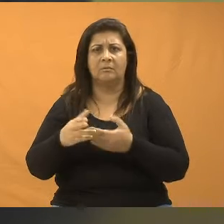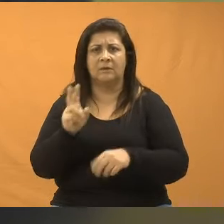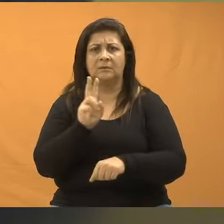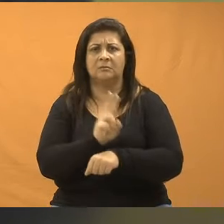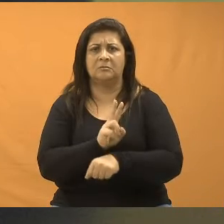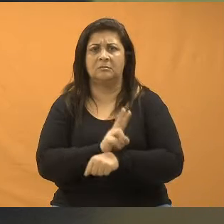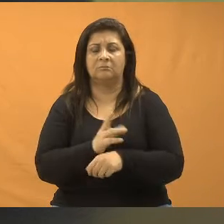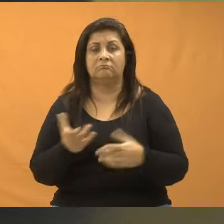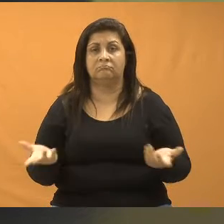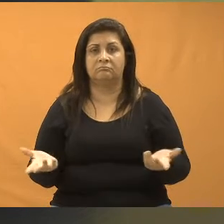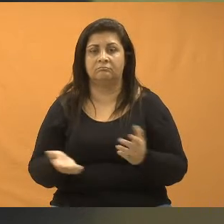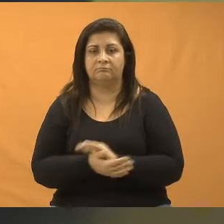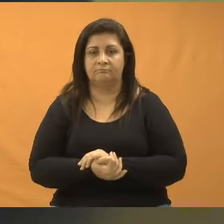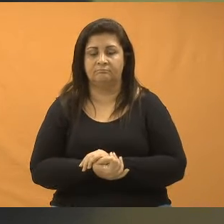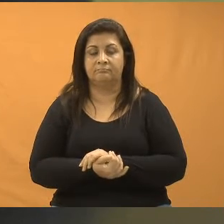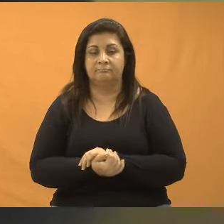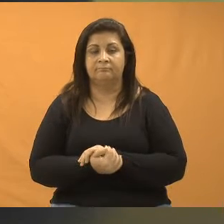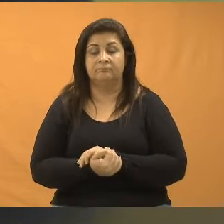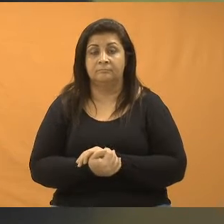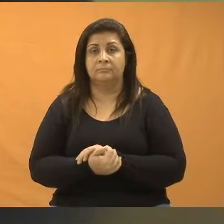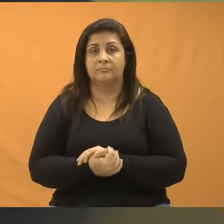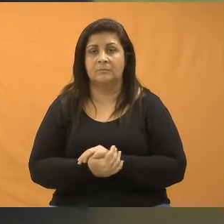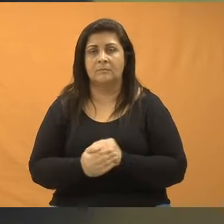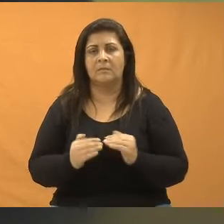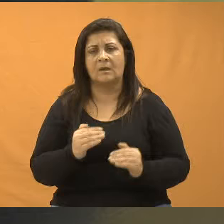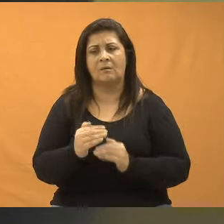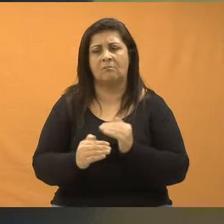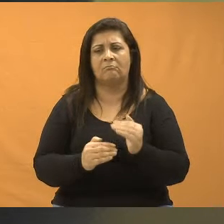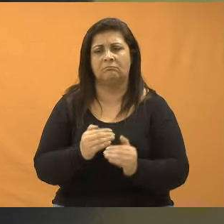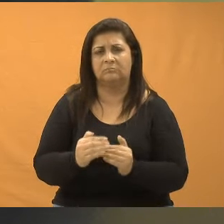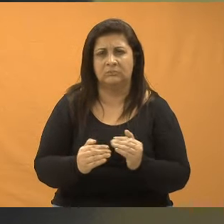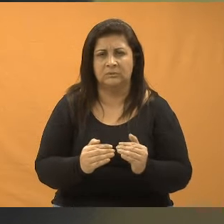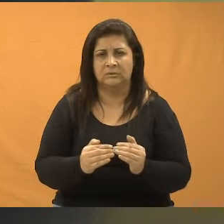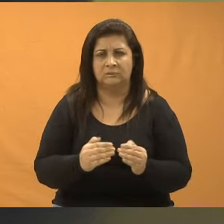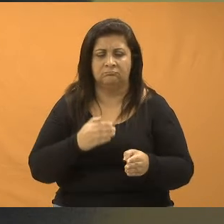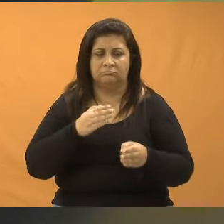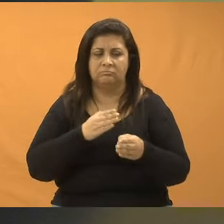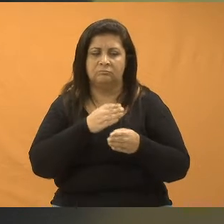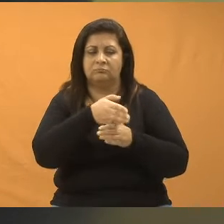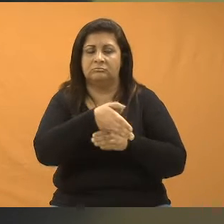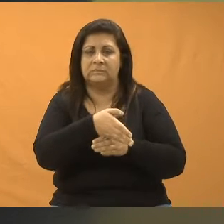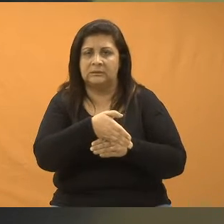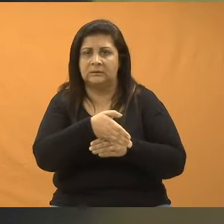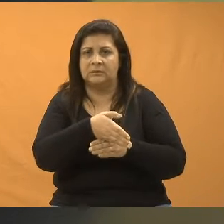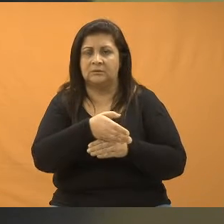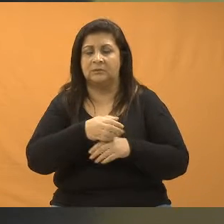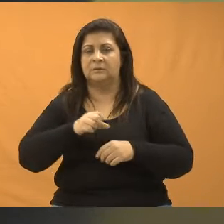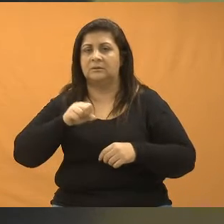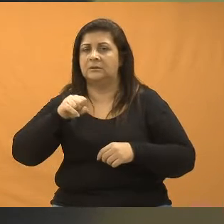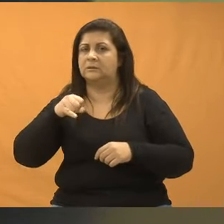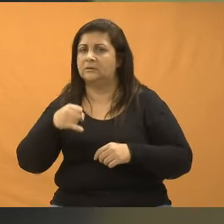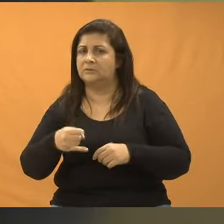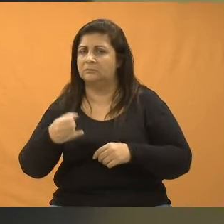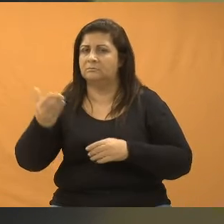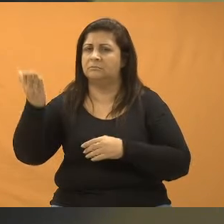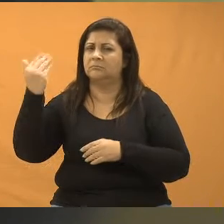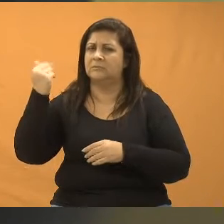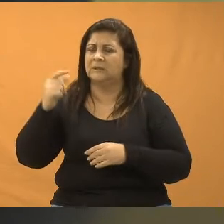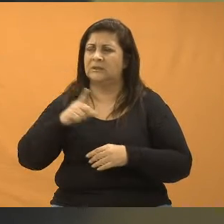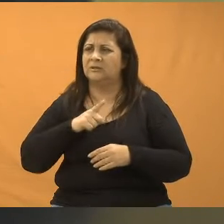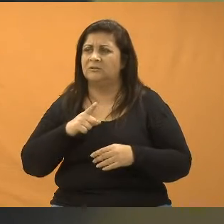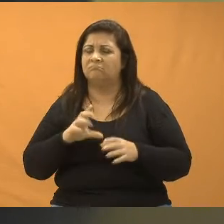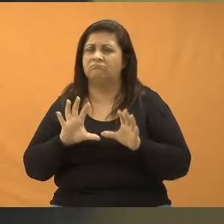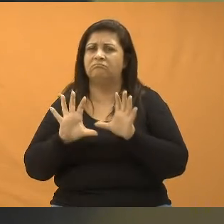Casa. O processo de intervenção, ele tem que, se naquele momento havia um